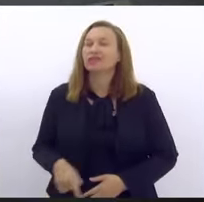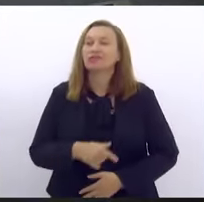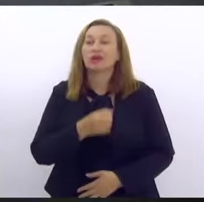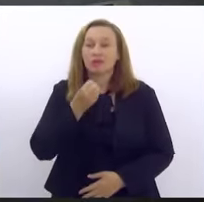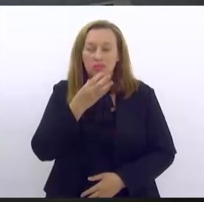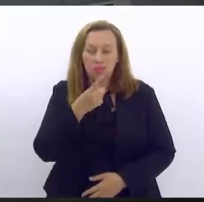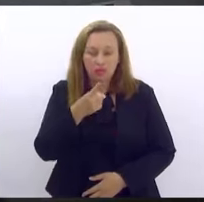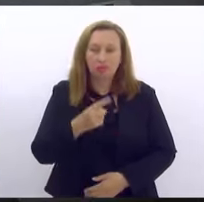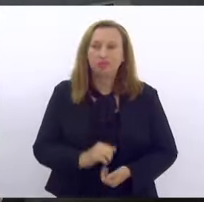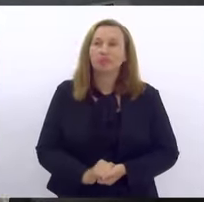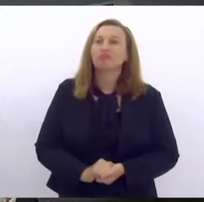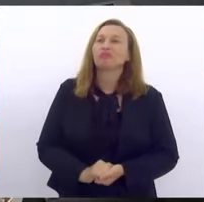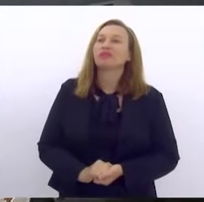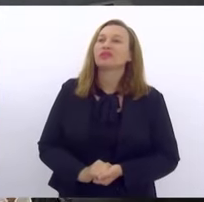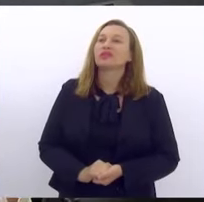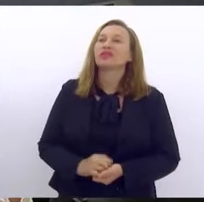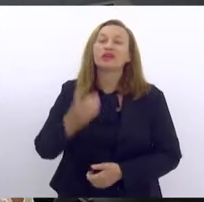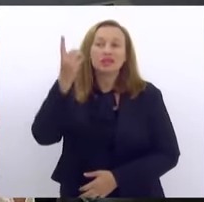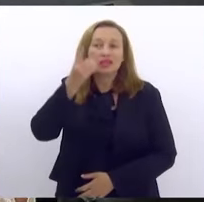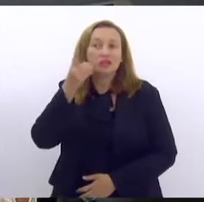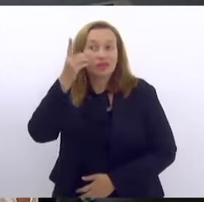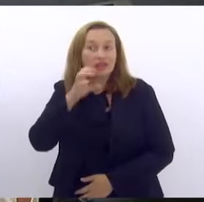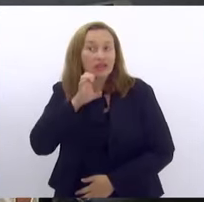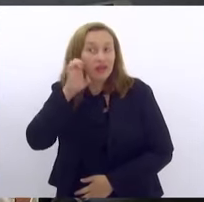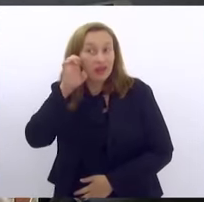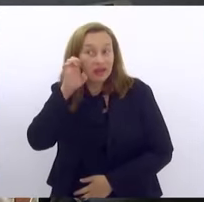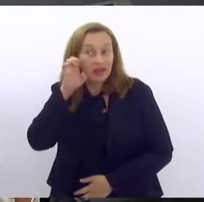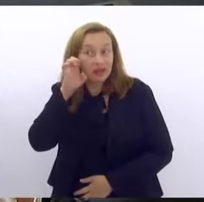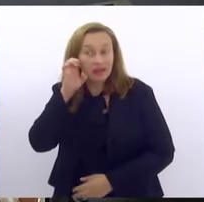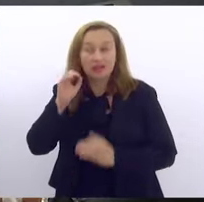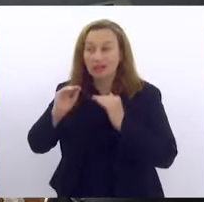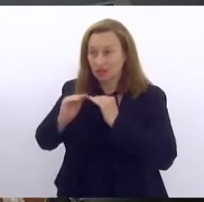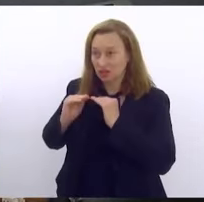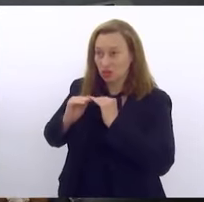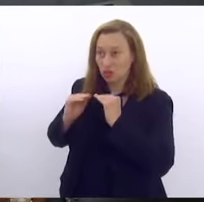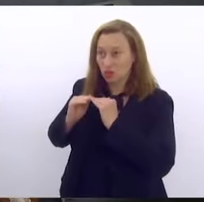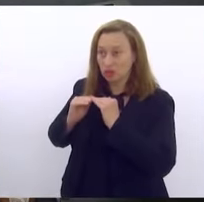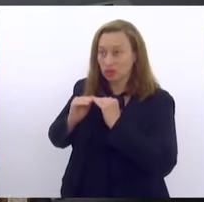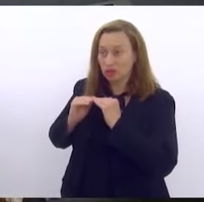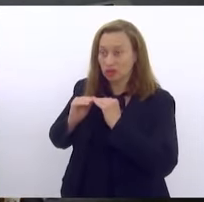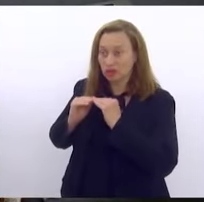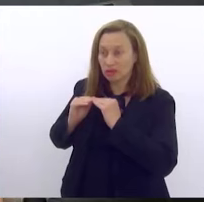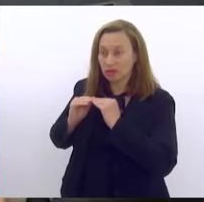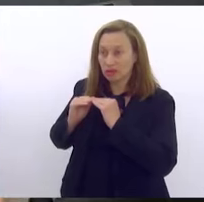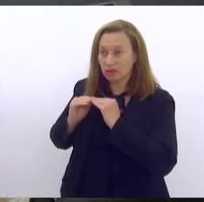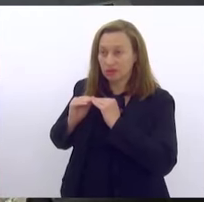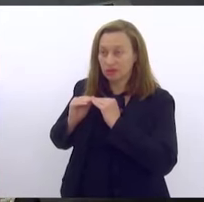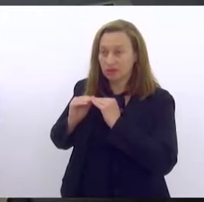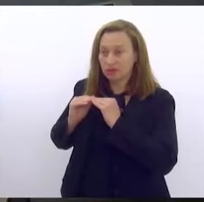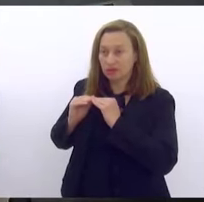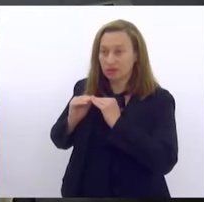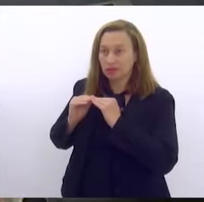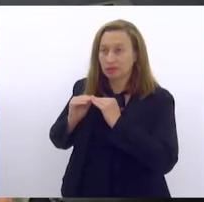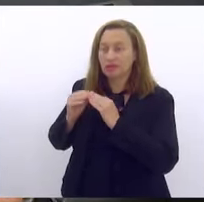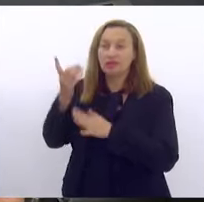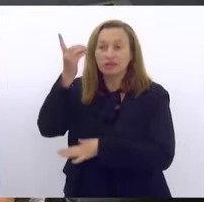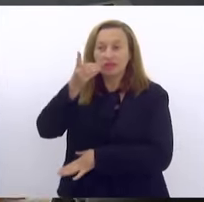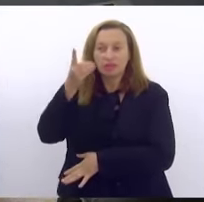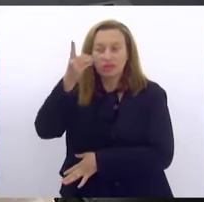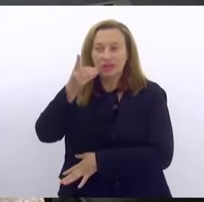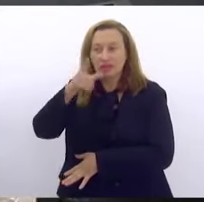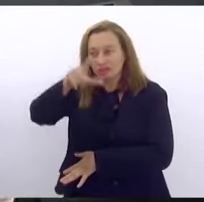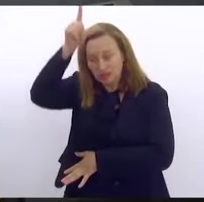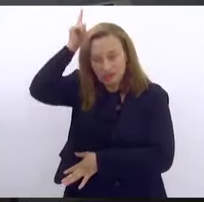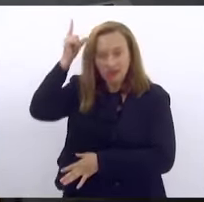ideia. Eu queria submeter. Deputada Érica, está de acordo com essa questão aqui aventada pelo deputado Luiz? A gente